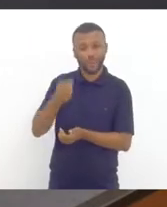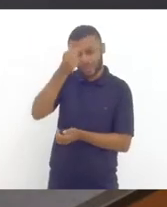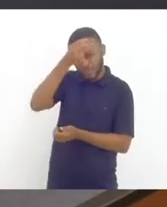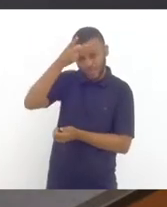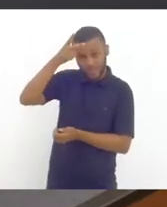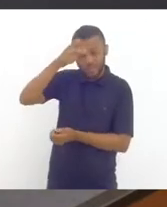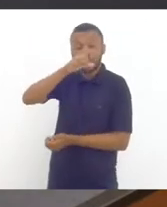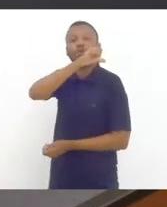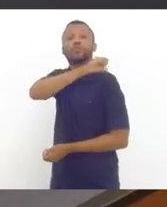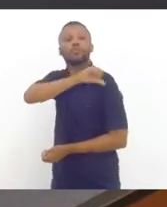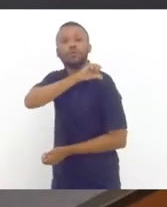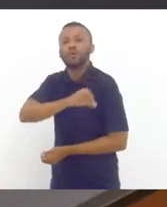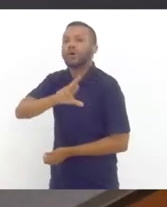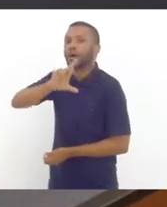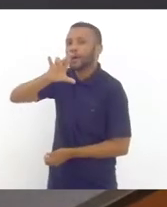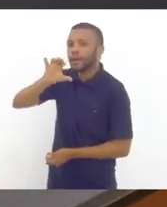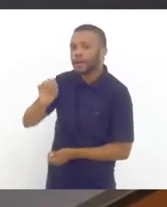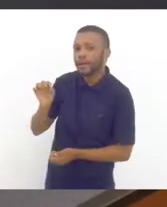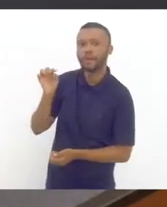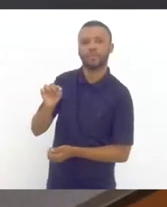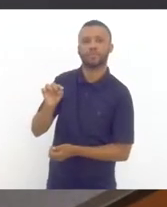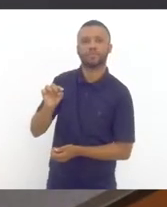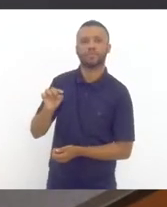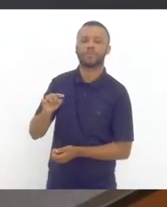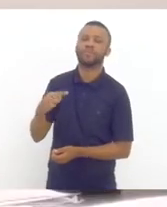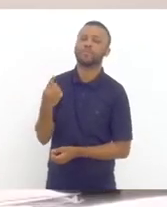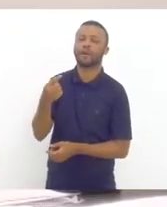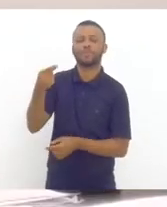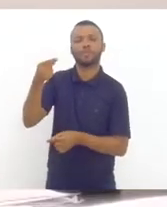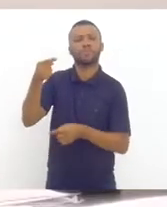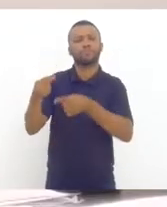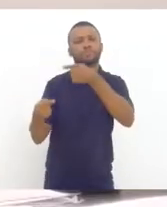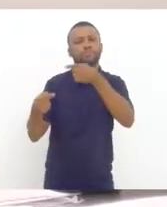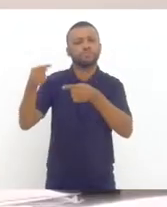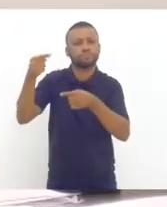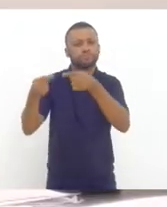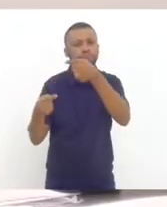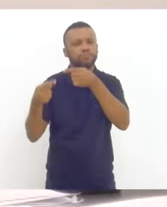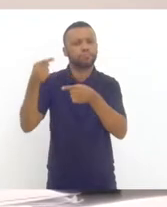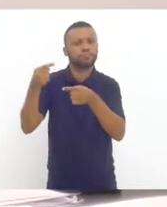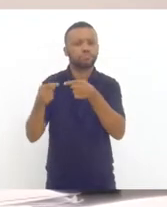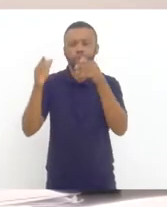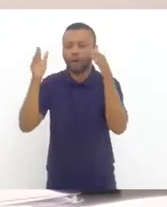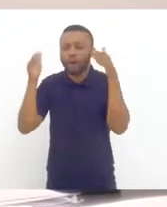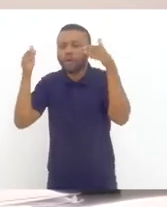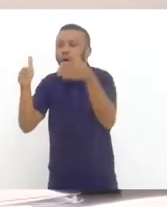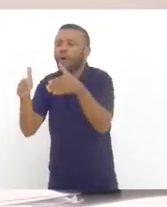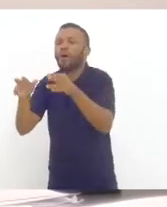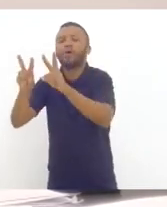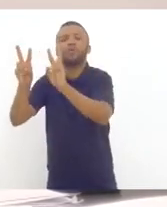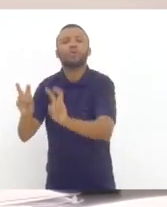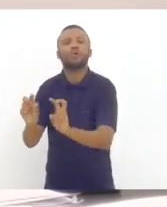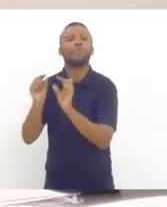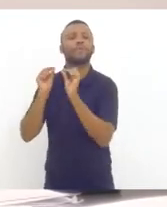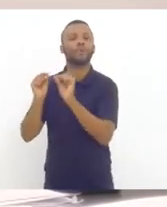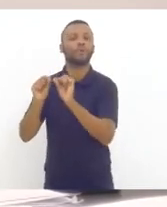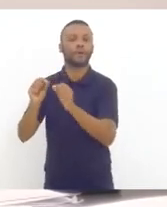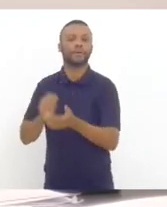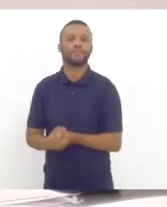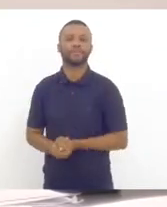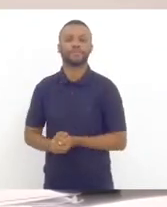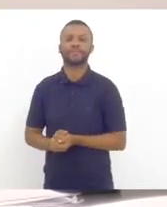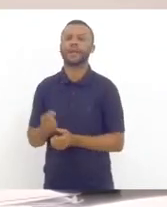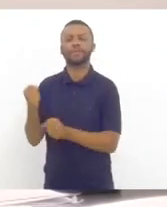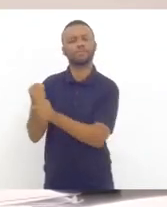Janeiro, nós vamos ter uma discussão sobre em